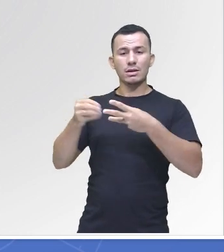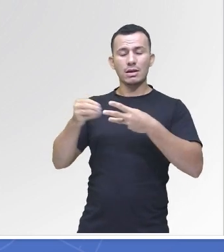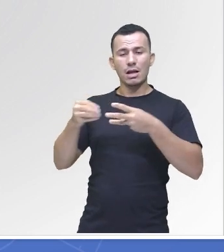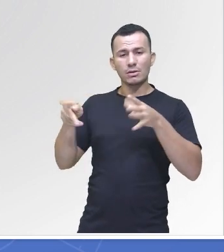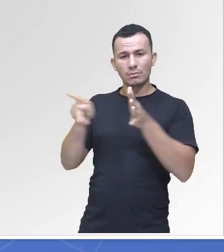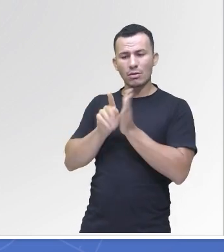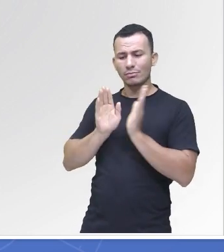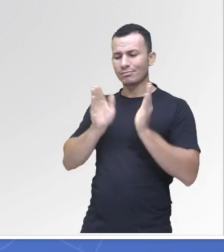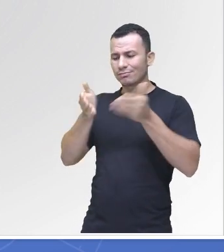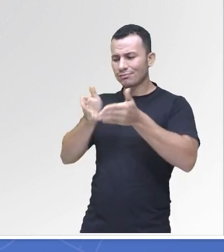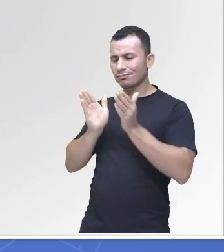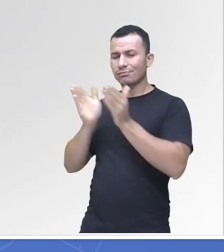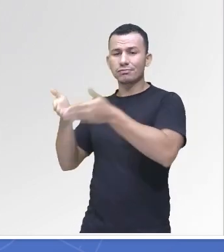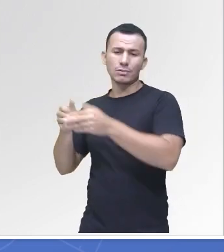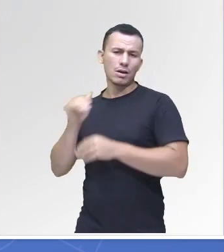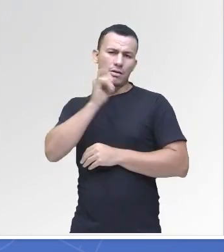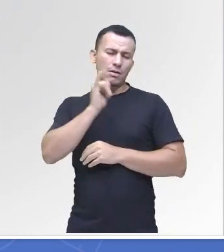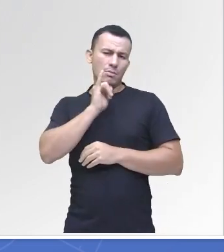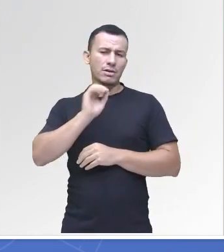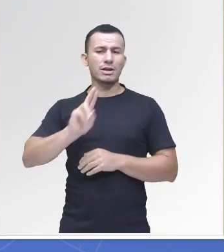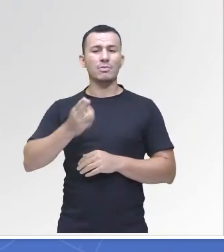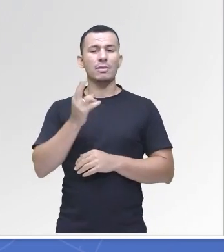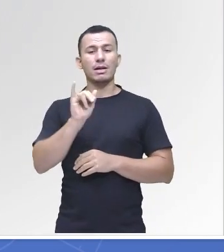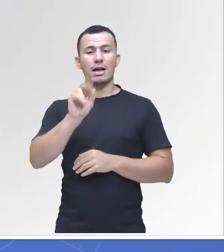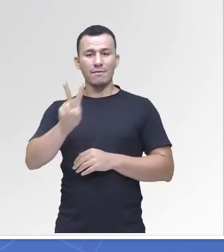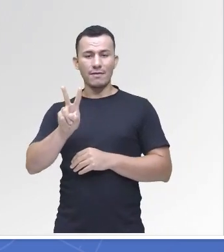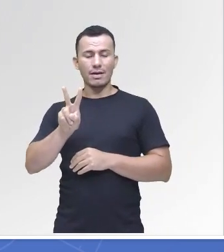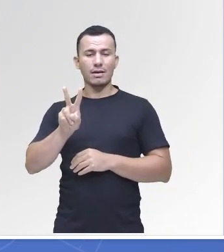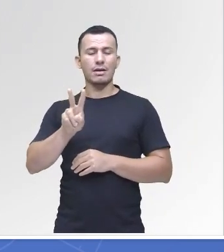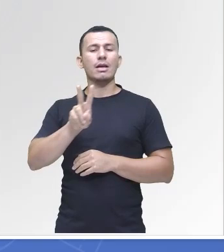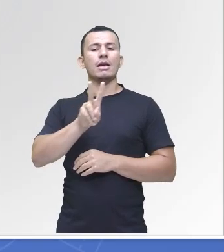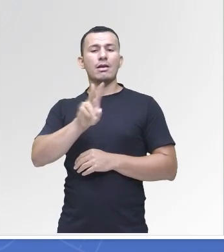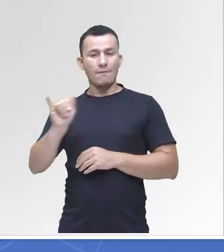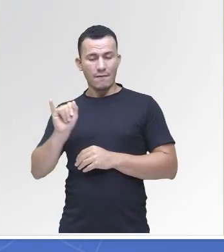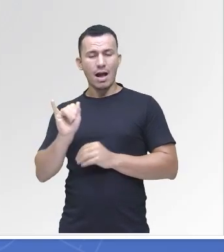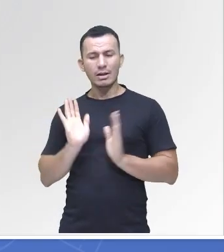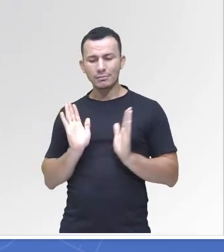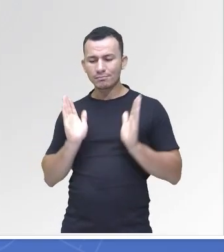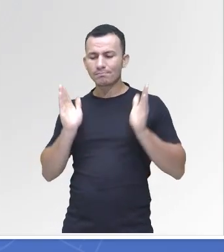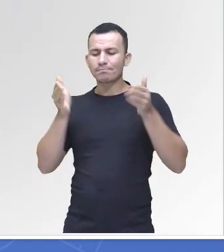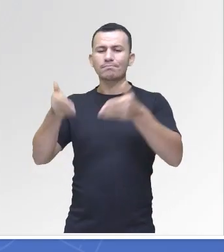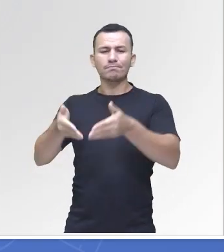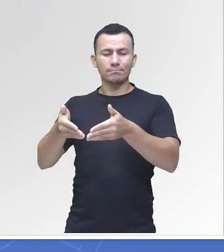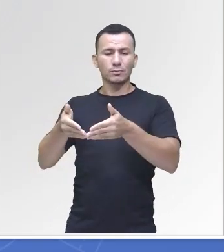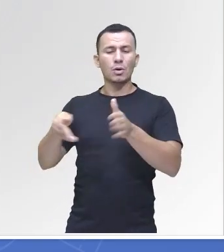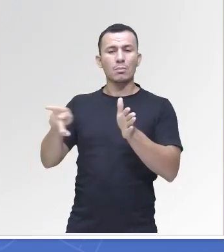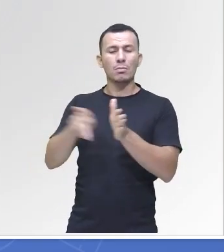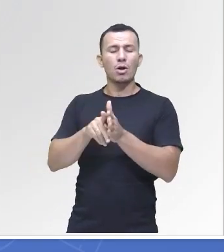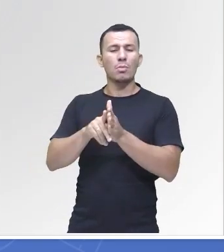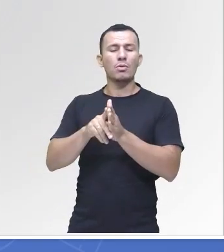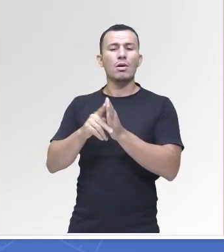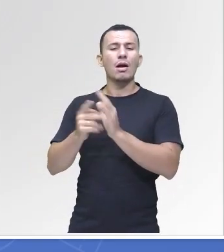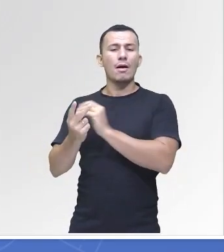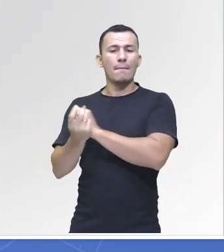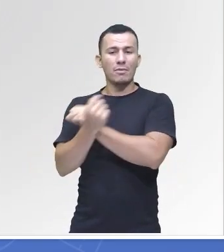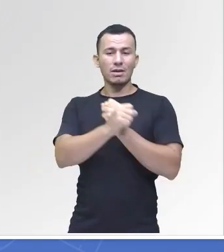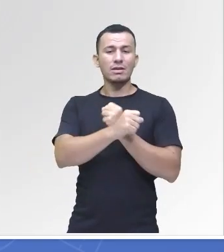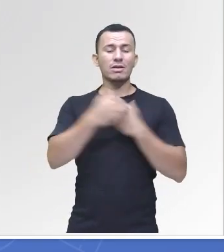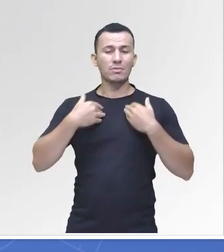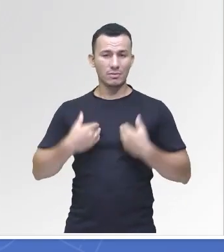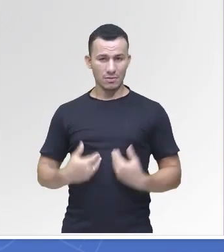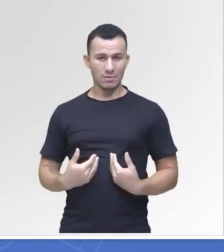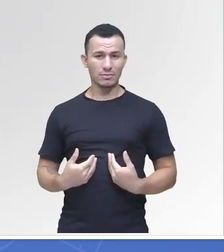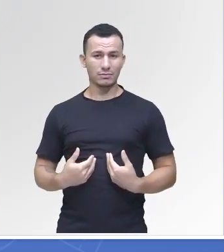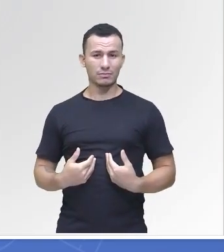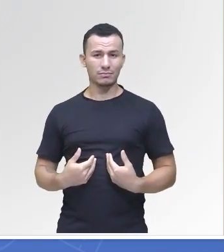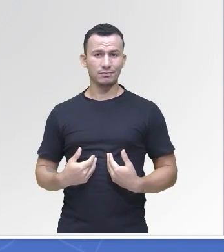exemplo, o vírus do HIV, ele vai agir naquelas células que fazem parte do sistema imunológico. Né? Se a gente está falando do